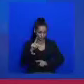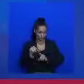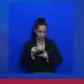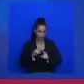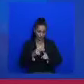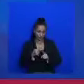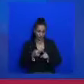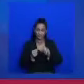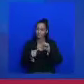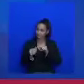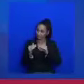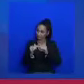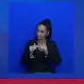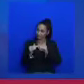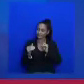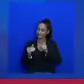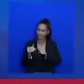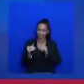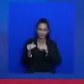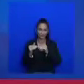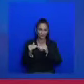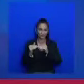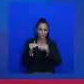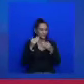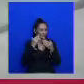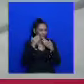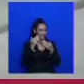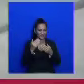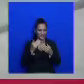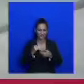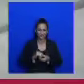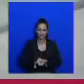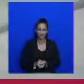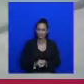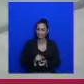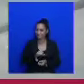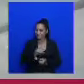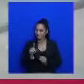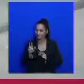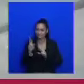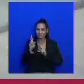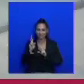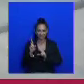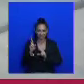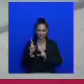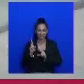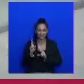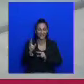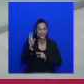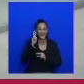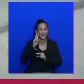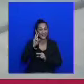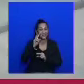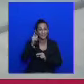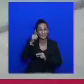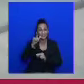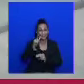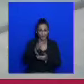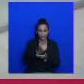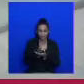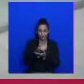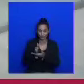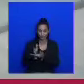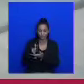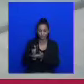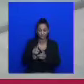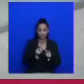da Dupla Sena? Sim, confirmo. Sim, confirmo. Obrigado. Era o que você esperava? Lembre-se, após a apuração,